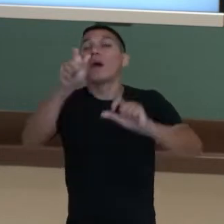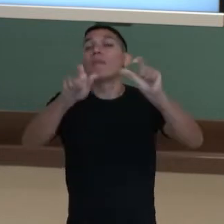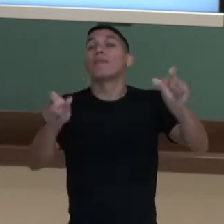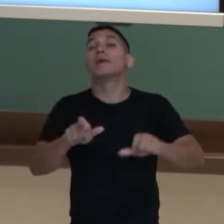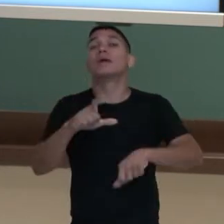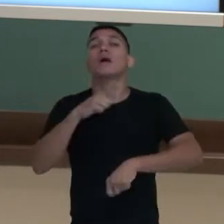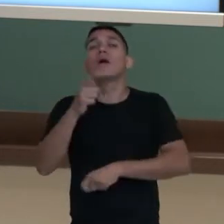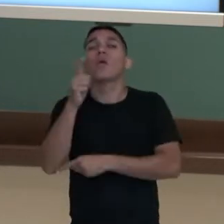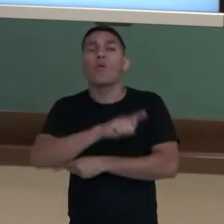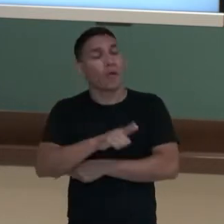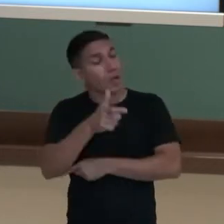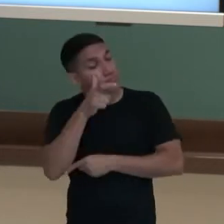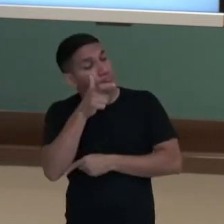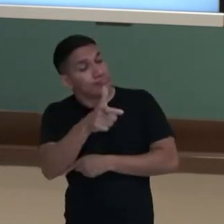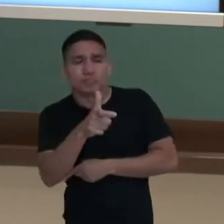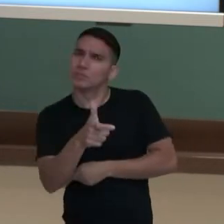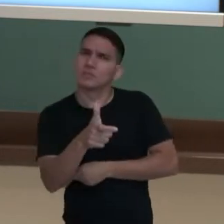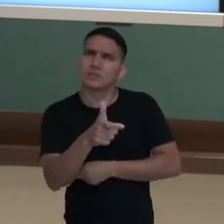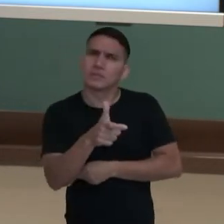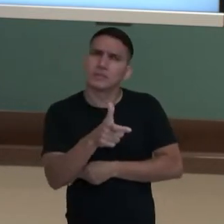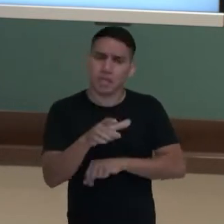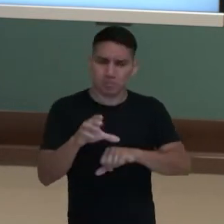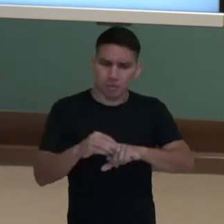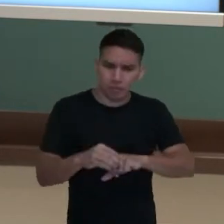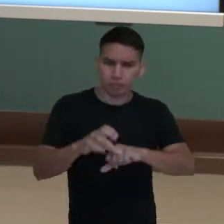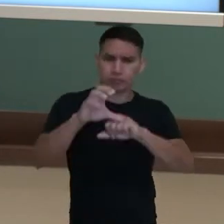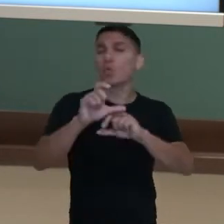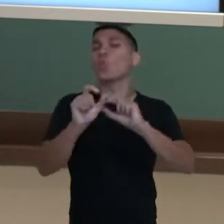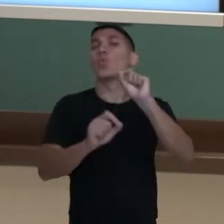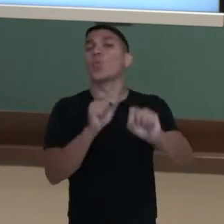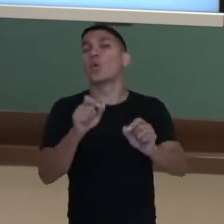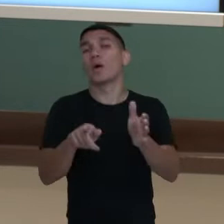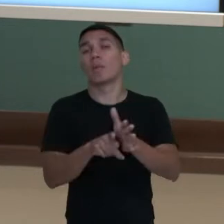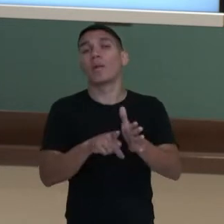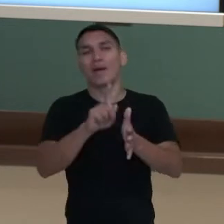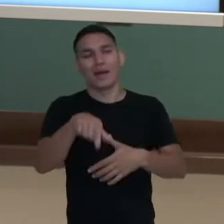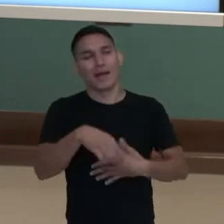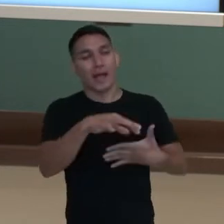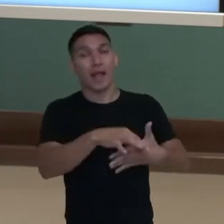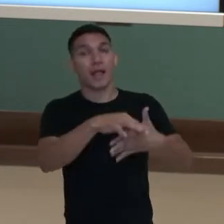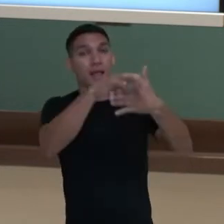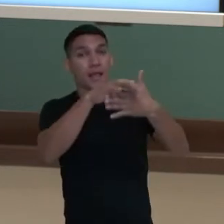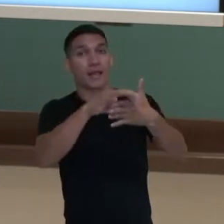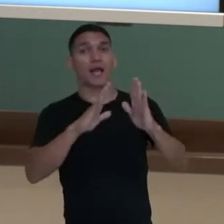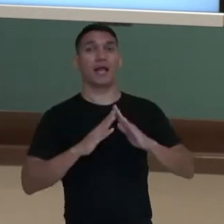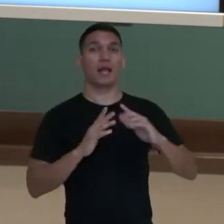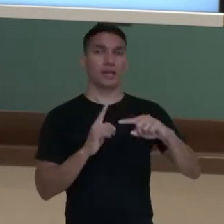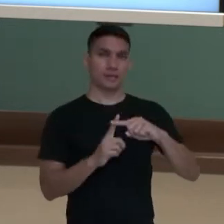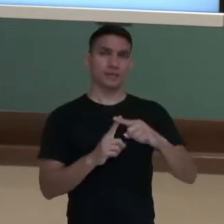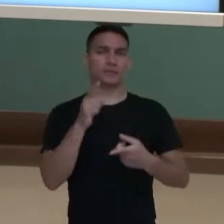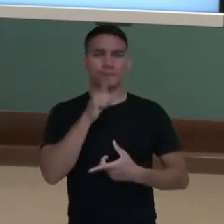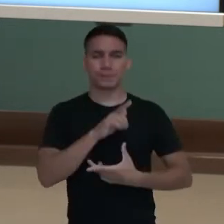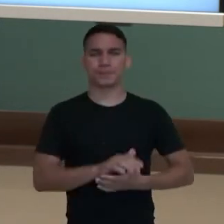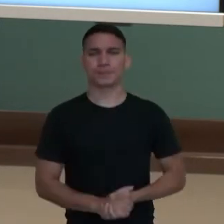tempo e interesse para intelectualidades? Na época ali era o clero, as pessoas ligadas à religião.